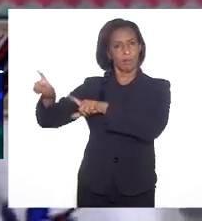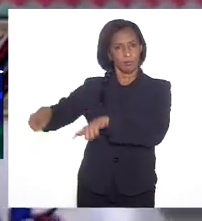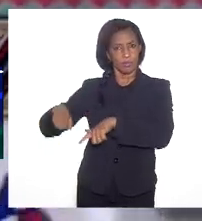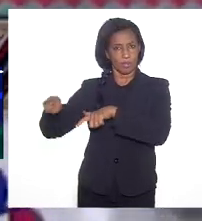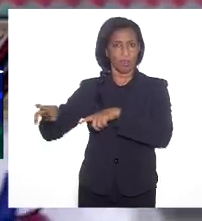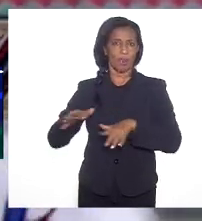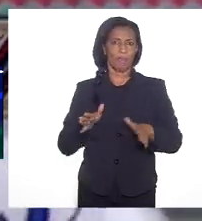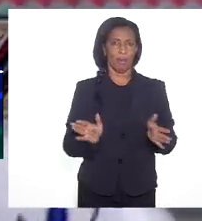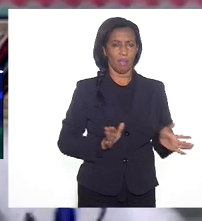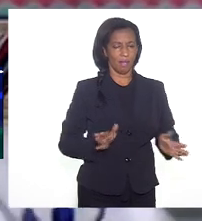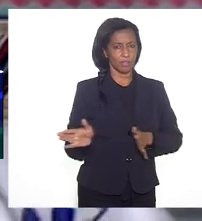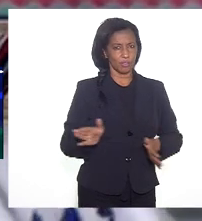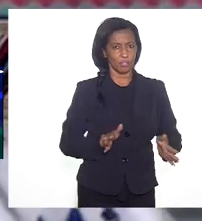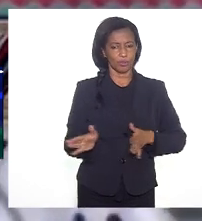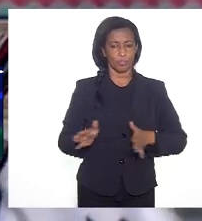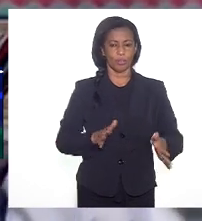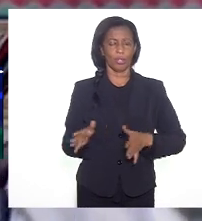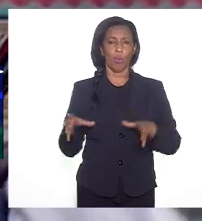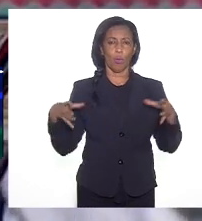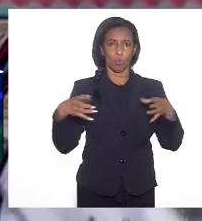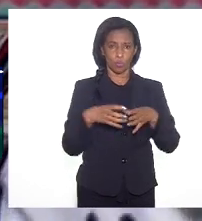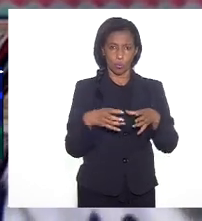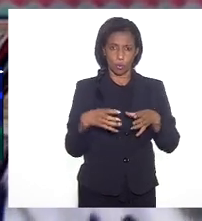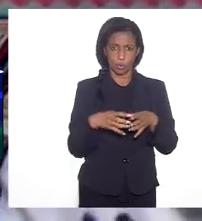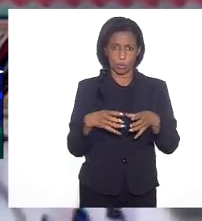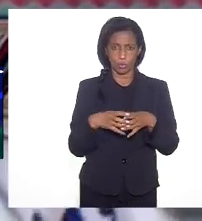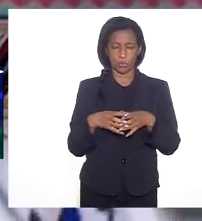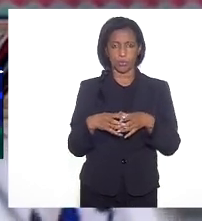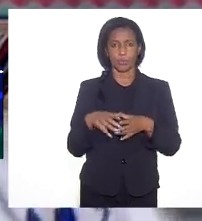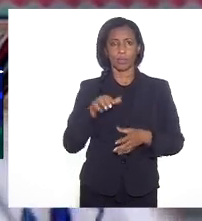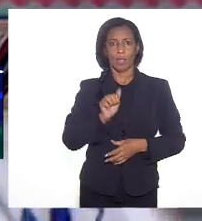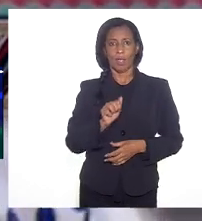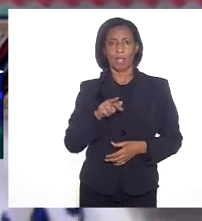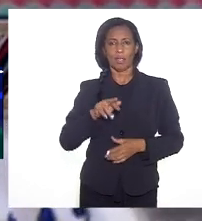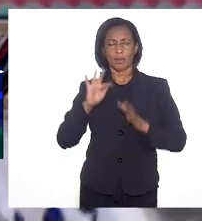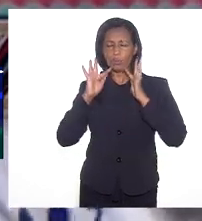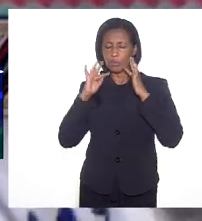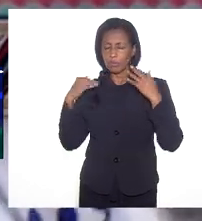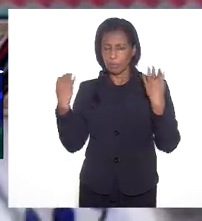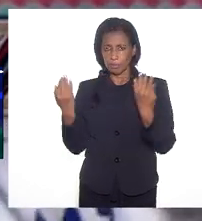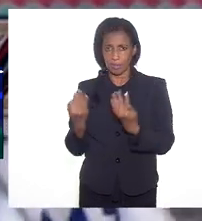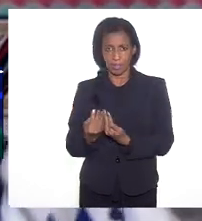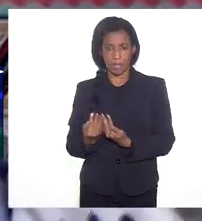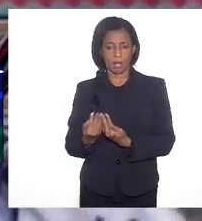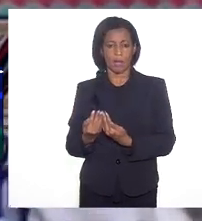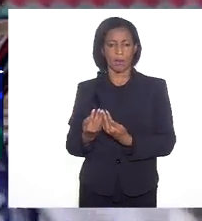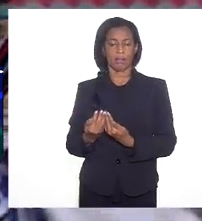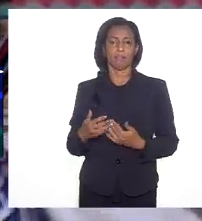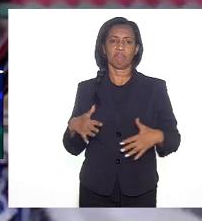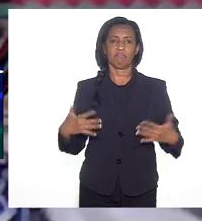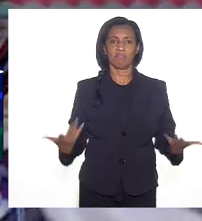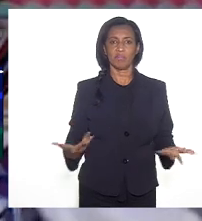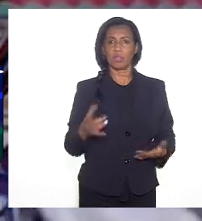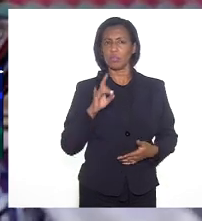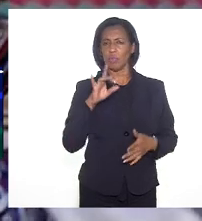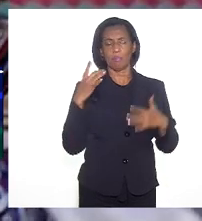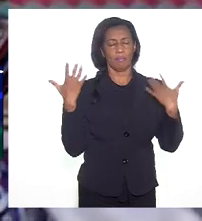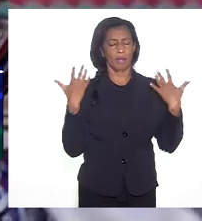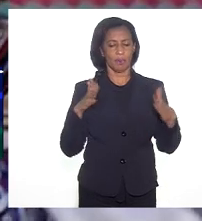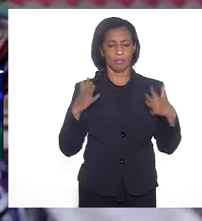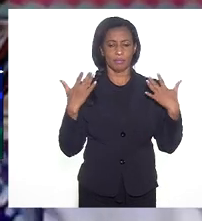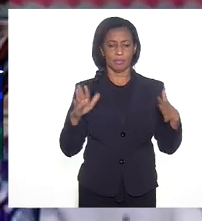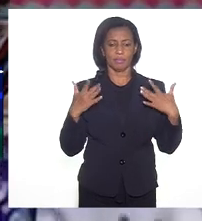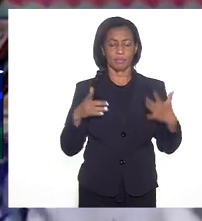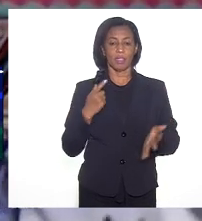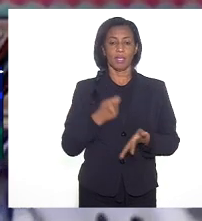os coletivos e coletivas da agricultura familiar na área rural então só parabenizar